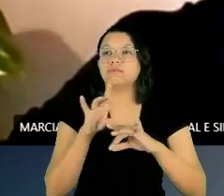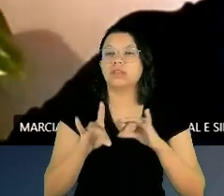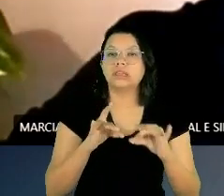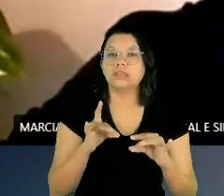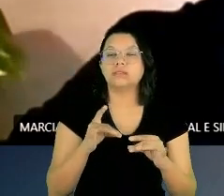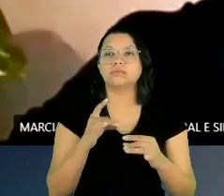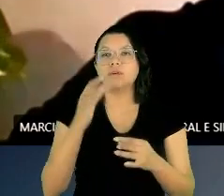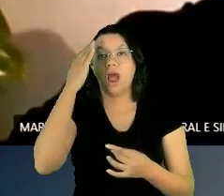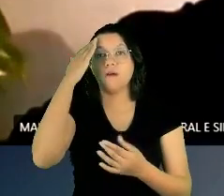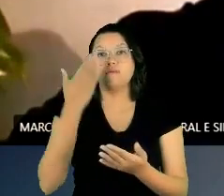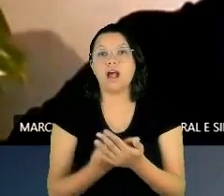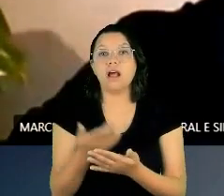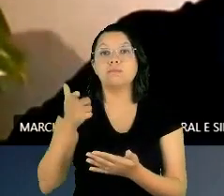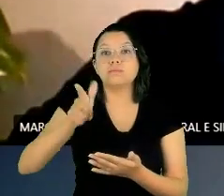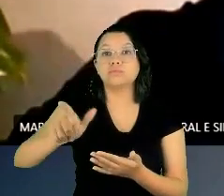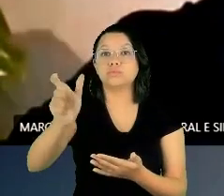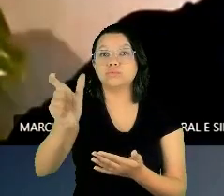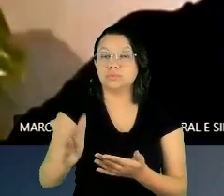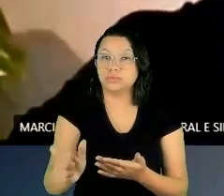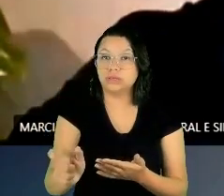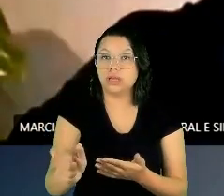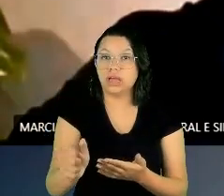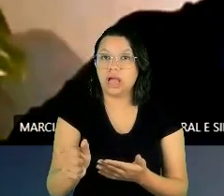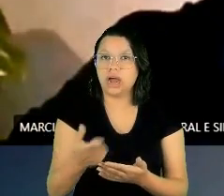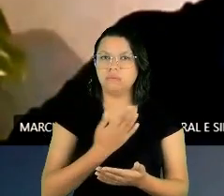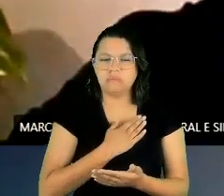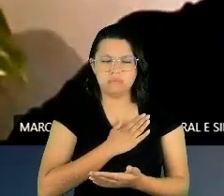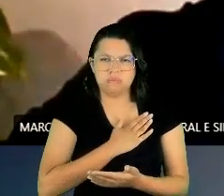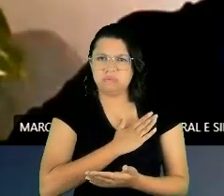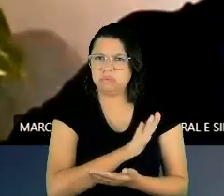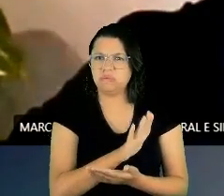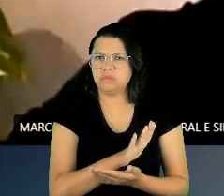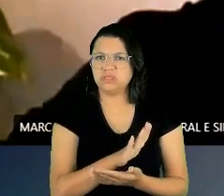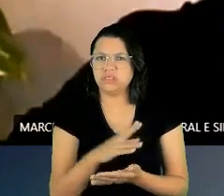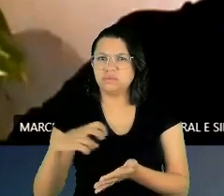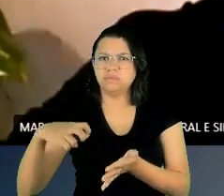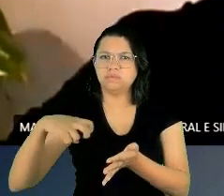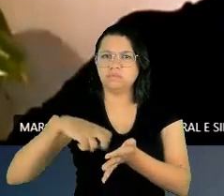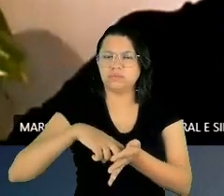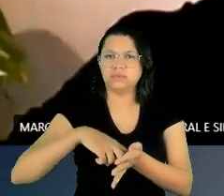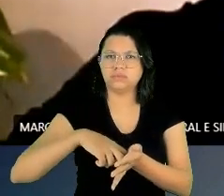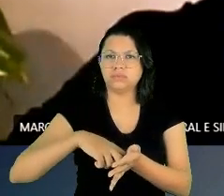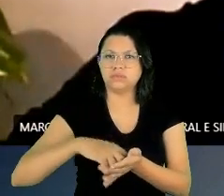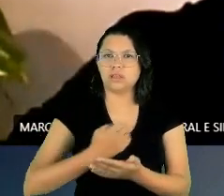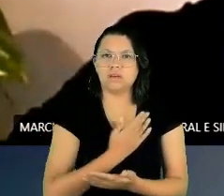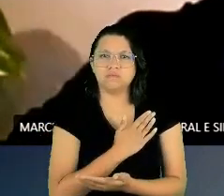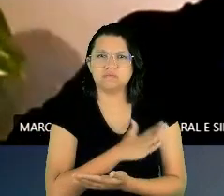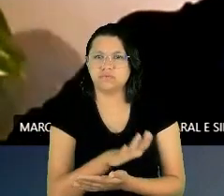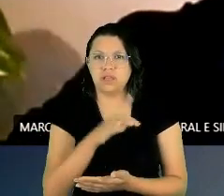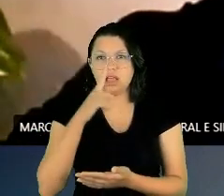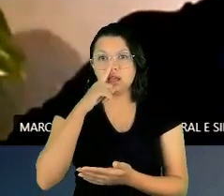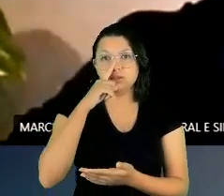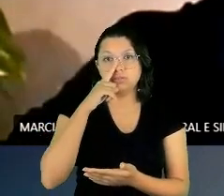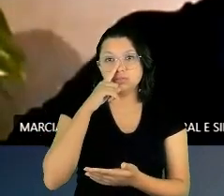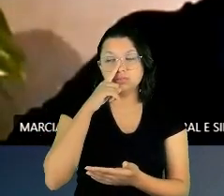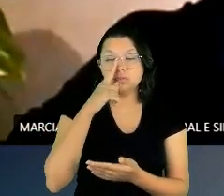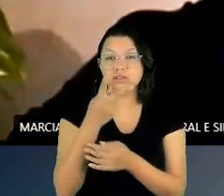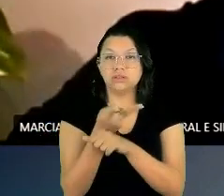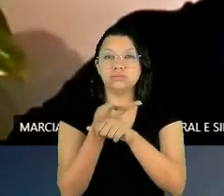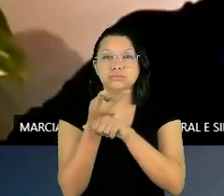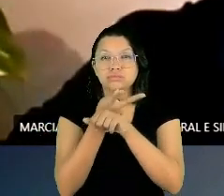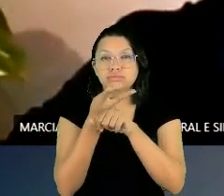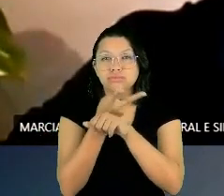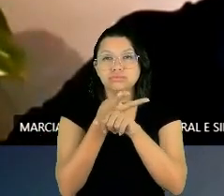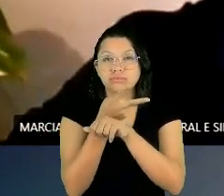a nossa preferência por confiança no outro e a aversão à punição, aversão a